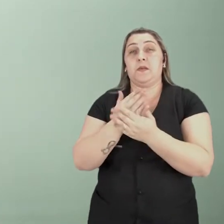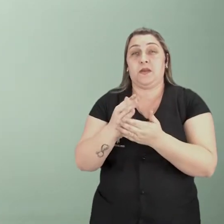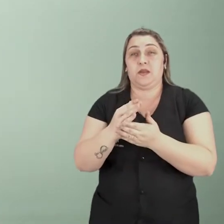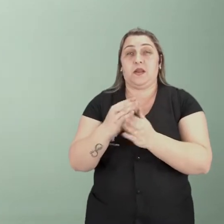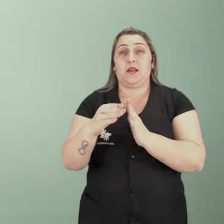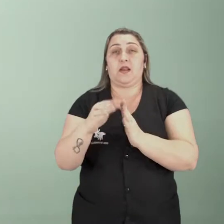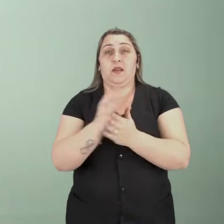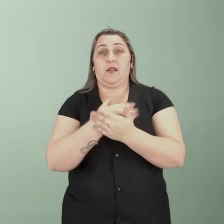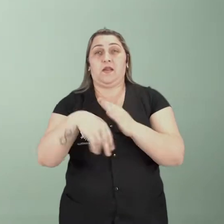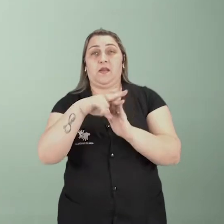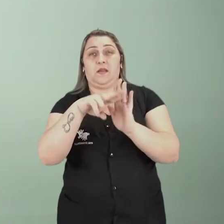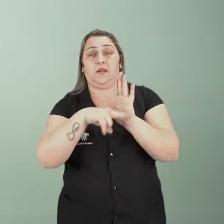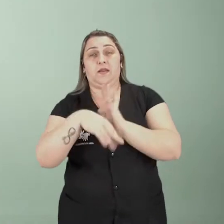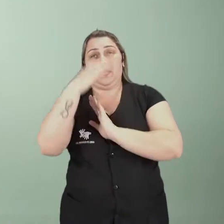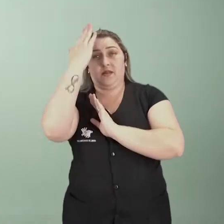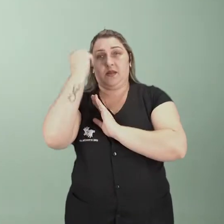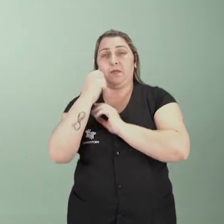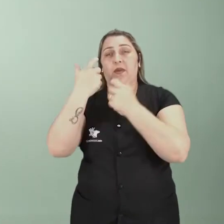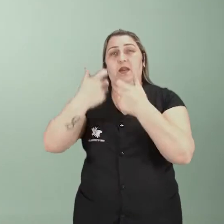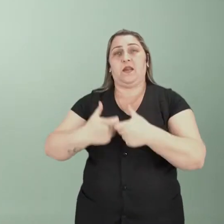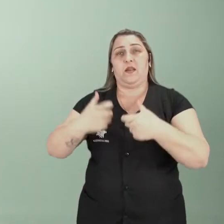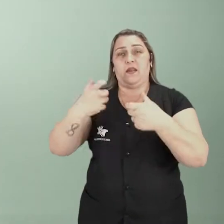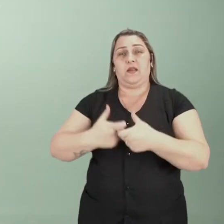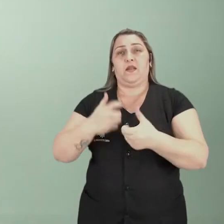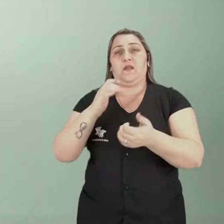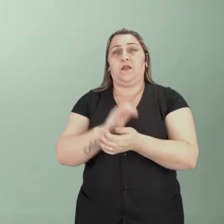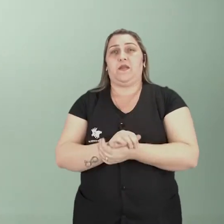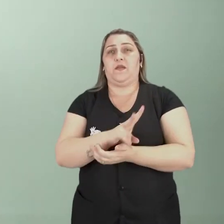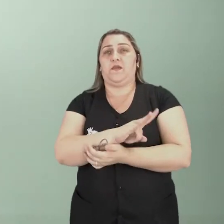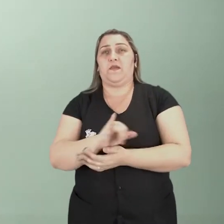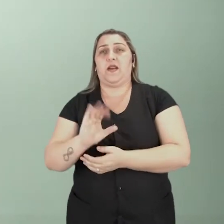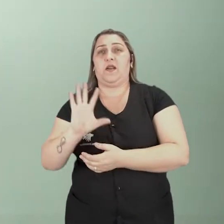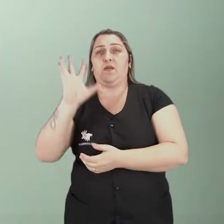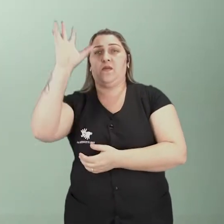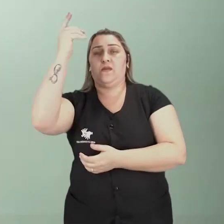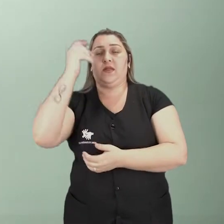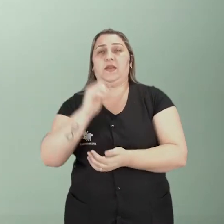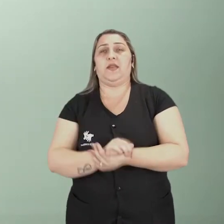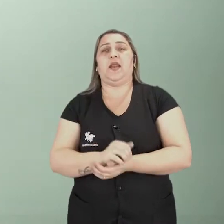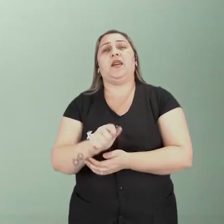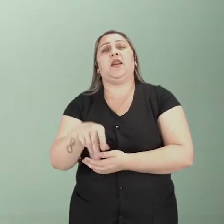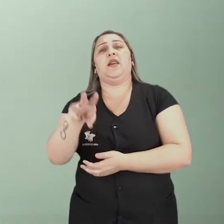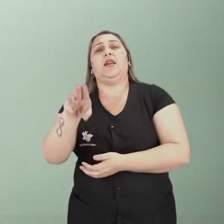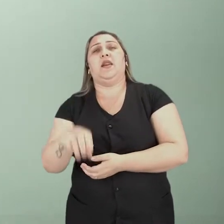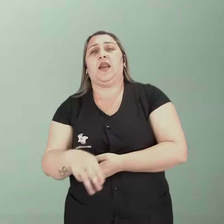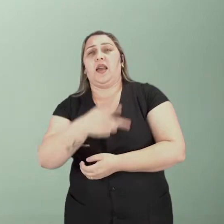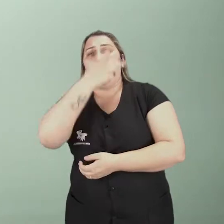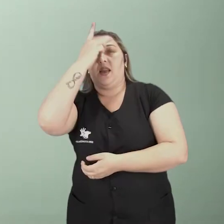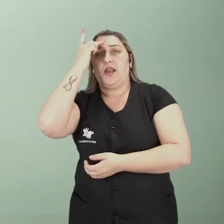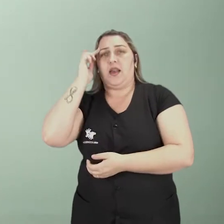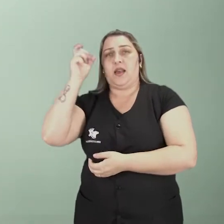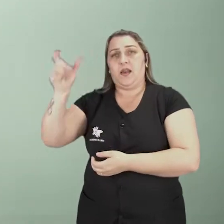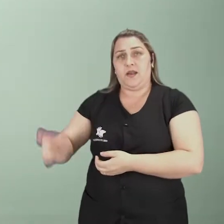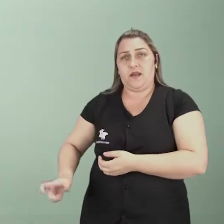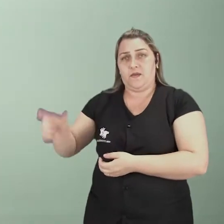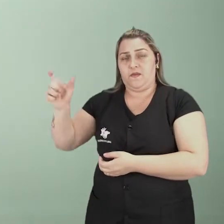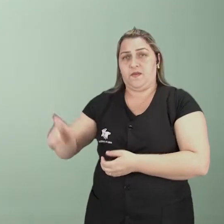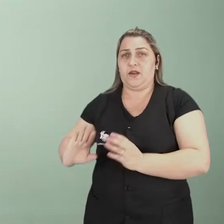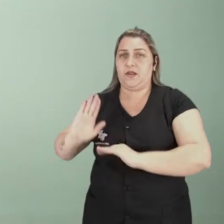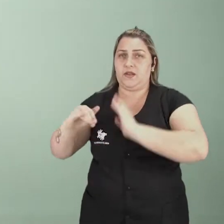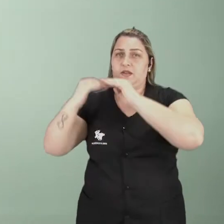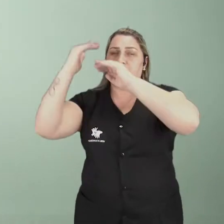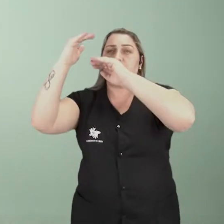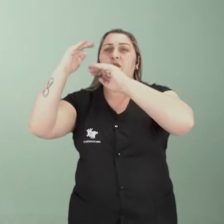regras, Saber onde vai acontecer a cena, quem que é o personagem que vai desenvolver